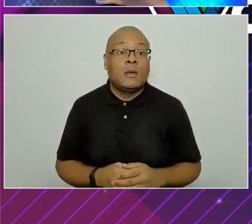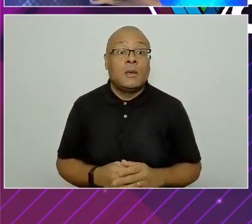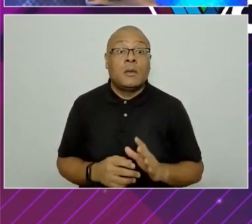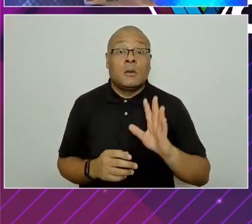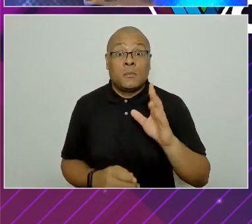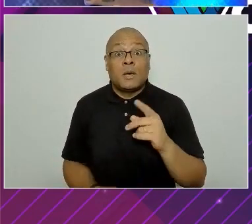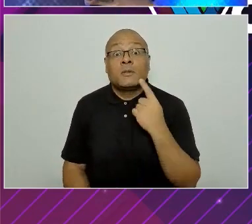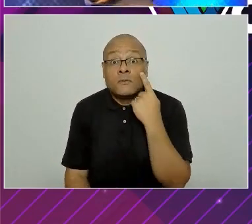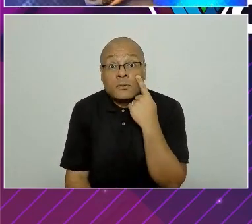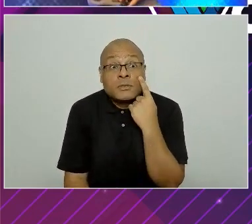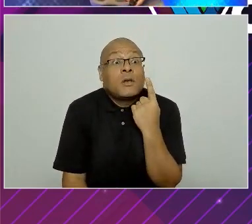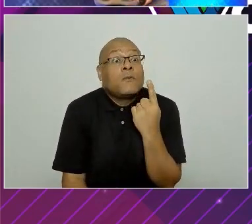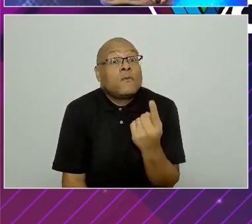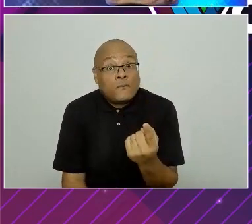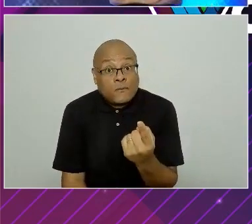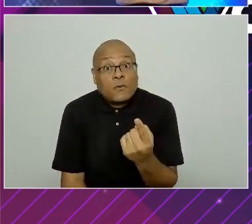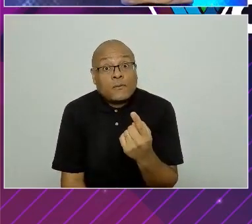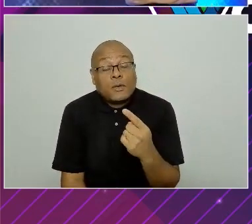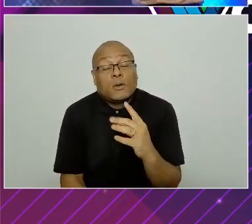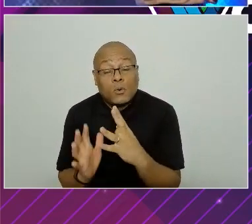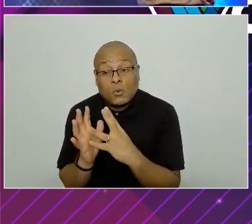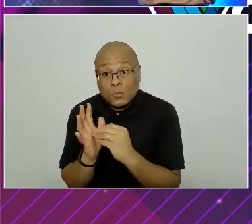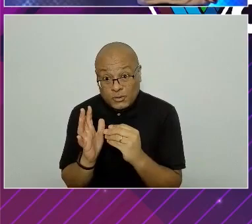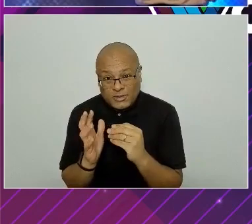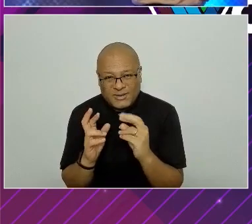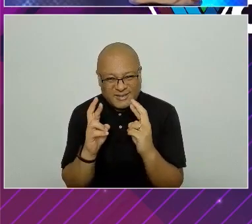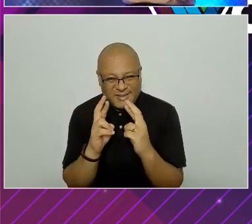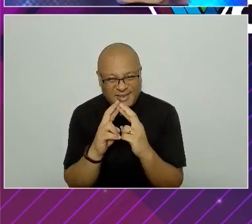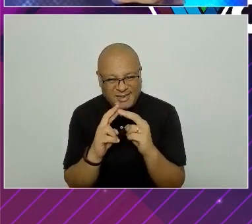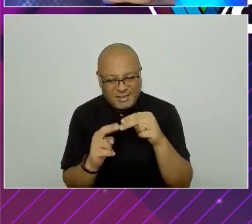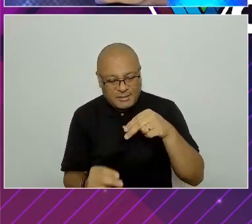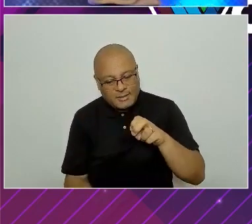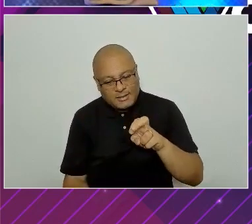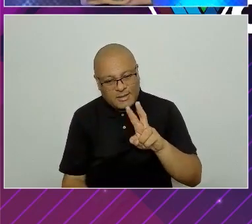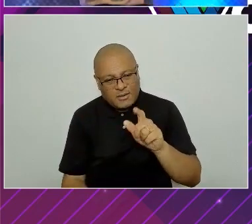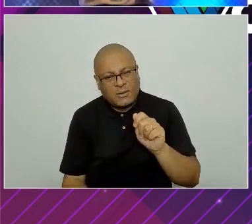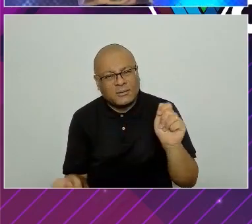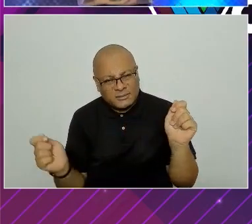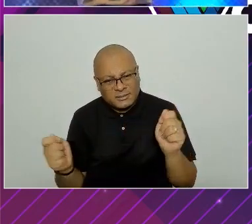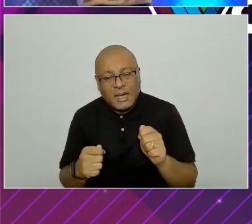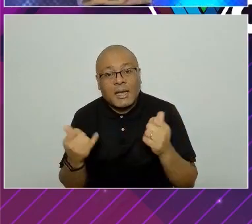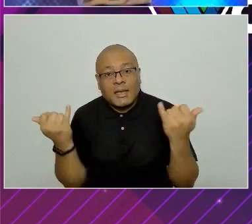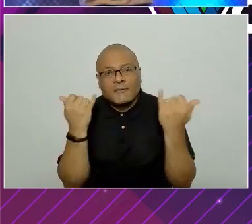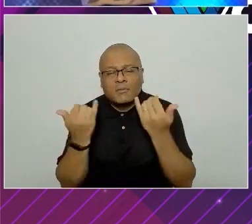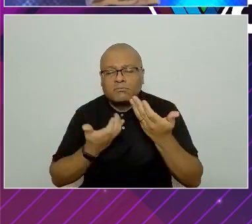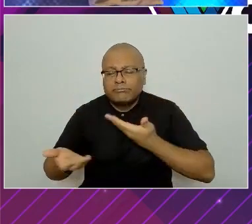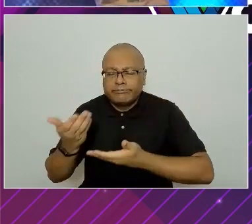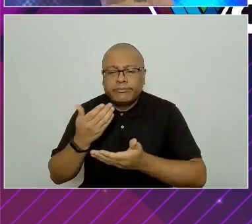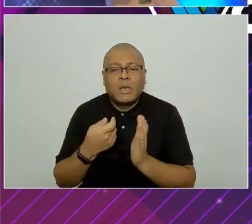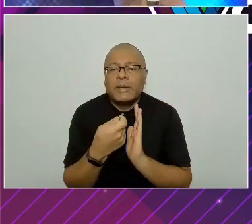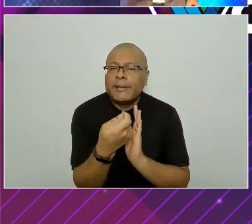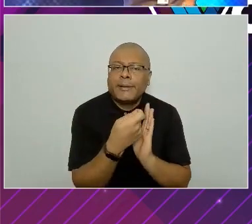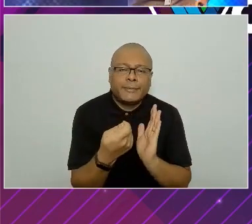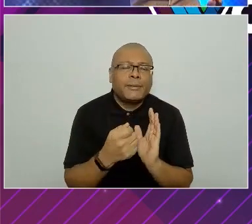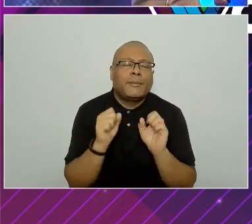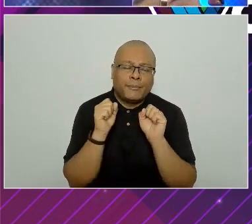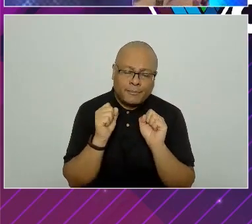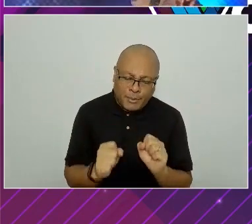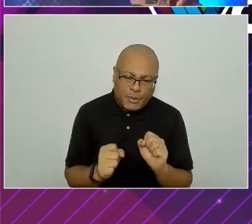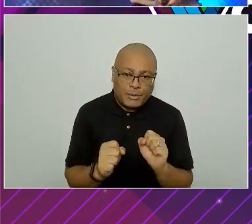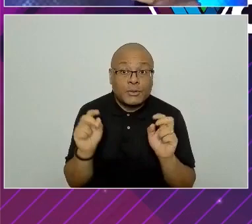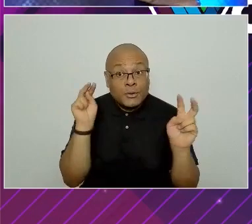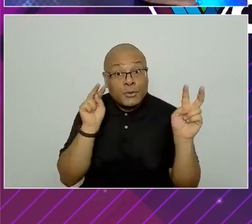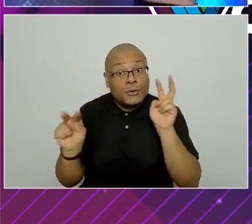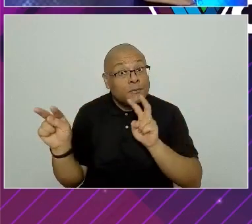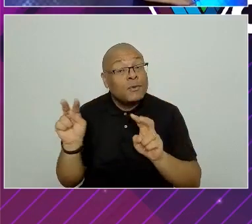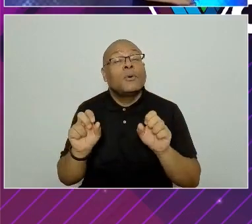vão ver que aqui os modelos de rede neural, eles podem trabalhar com diversos tipos de informações. Pode ser textual, né, pode ser até visual,